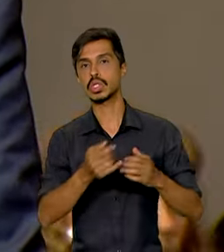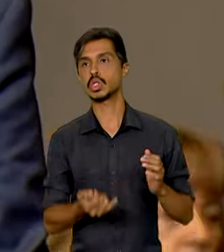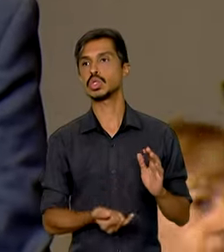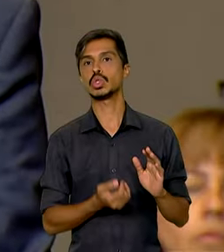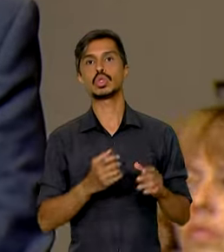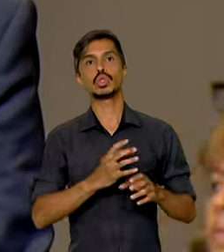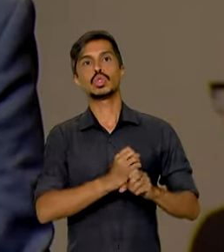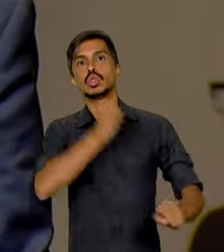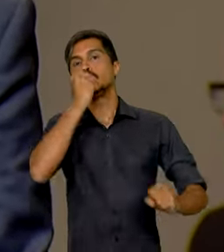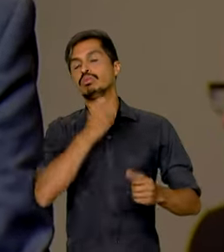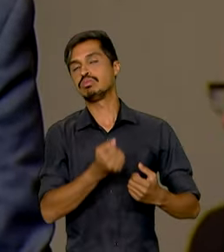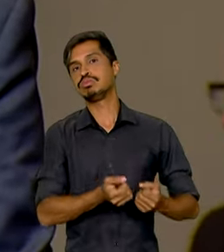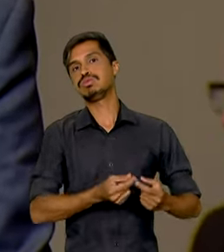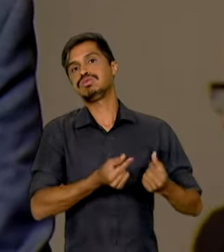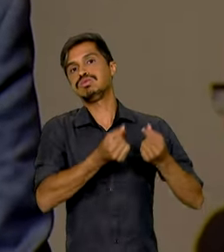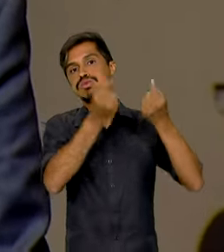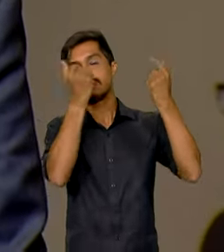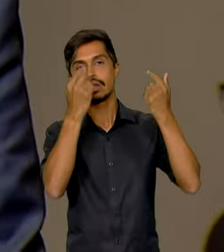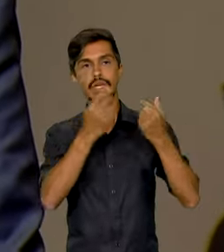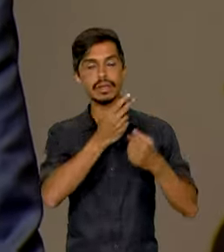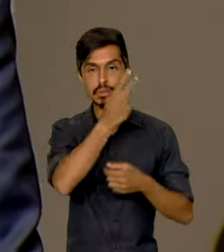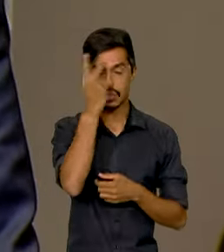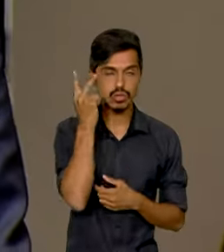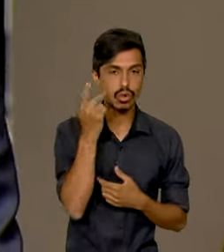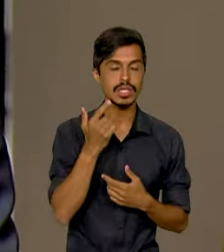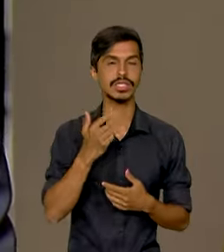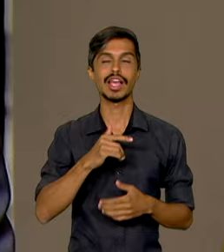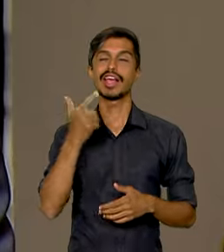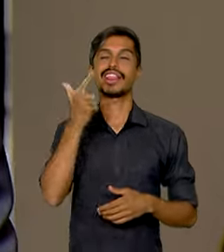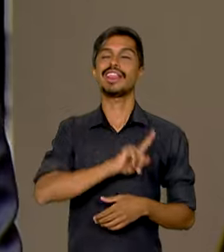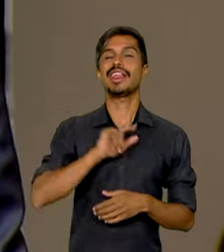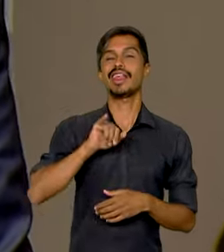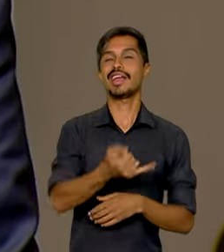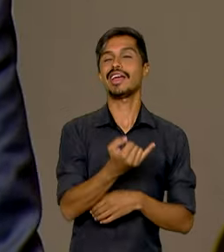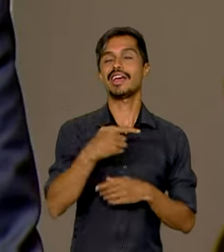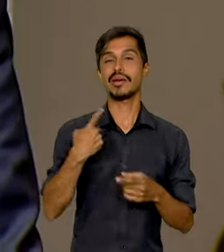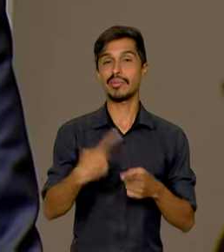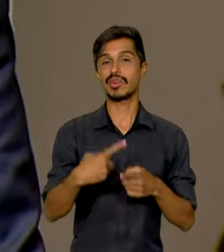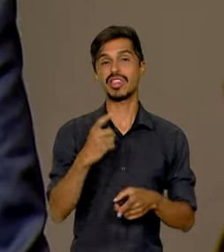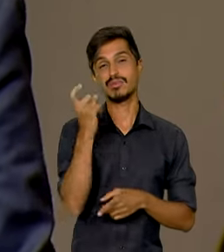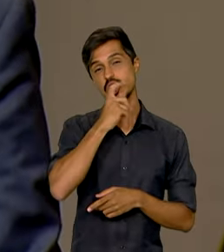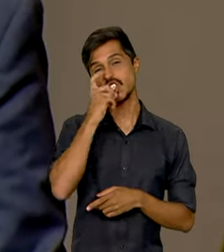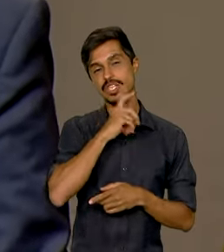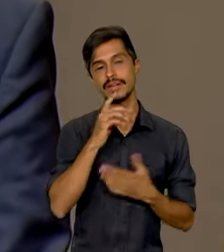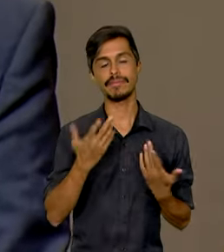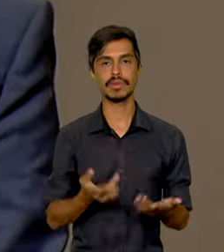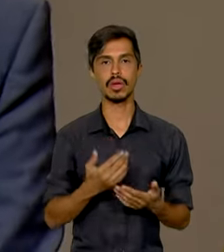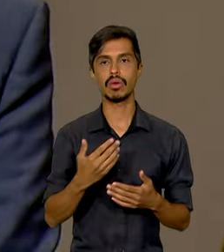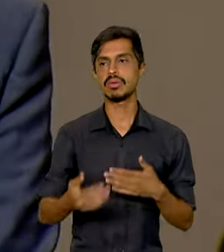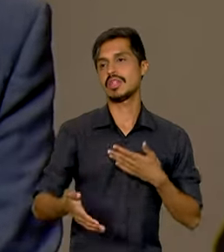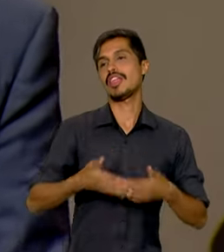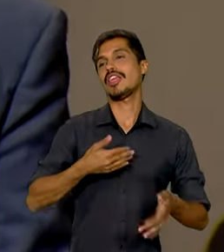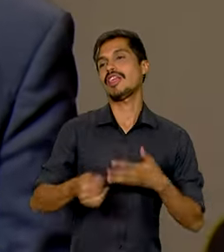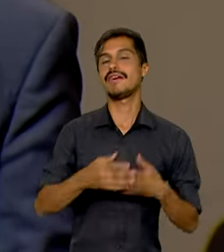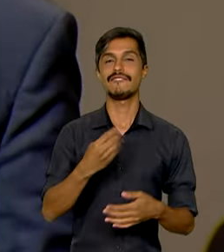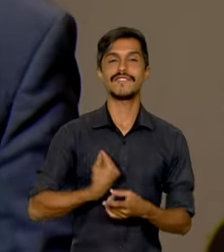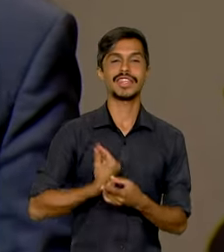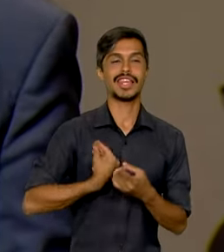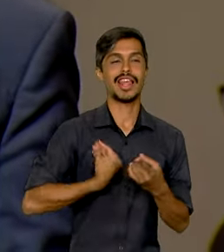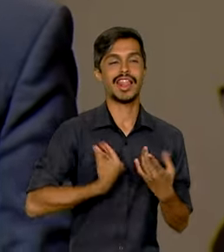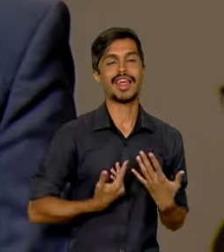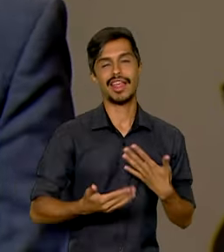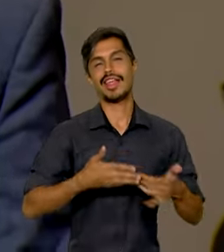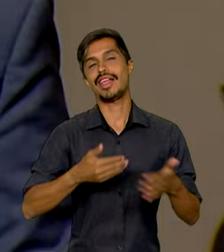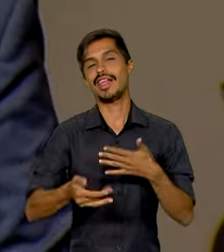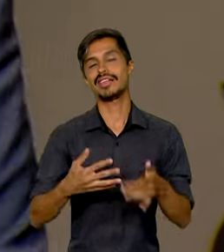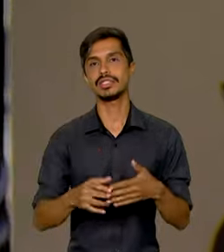lucrativo, em que muitas pessoas se beneficiam da mentira. Não importa a vida das pessoas. E é contra esta atitude que o Estado